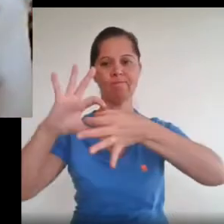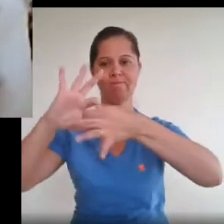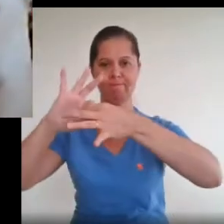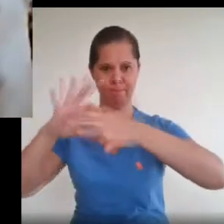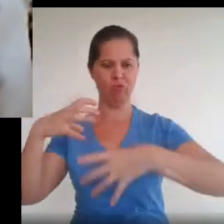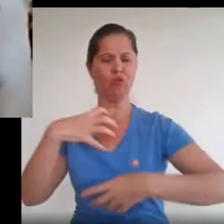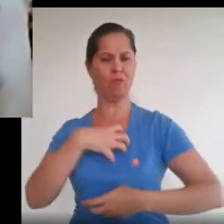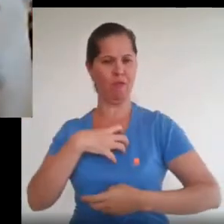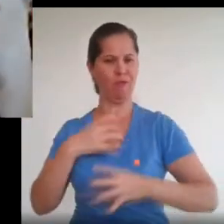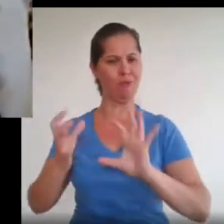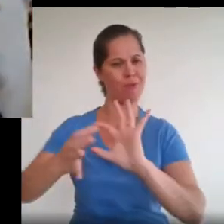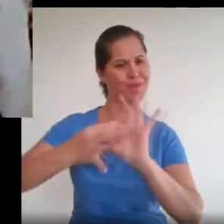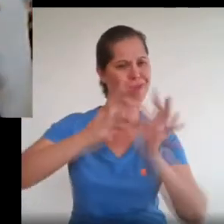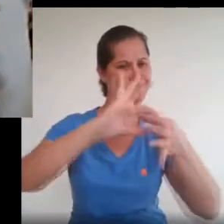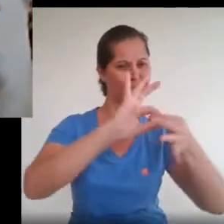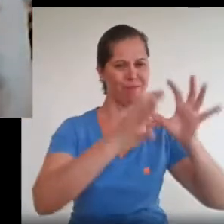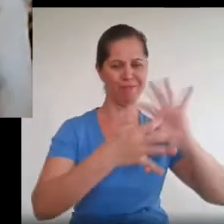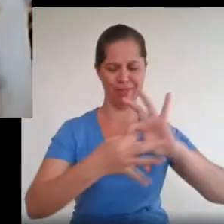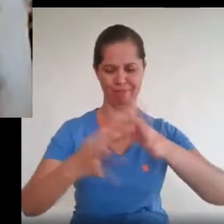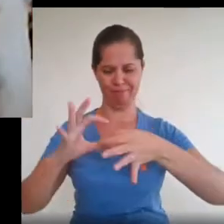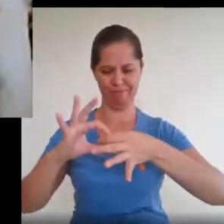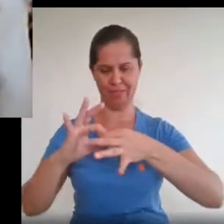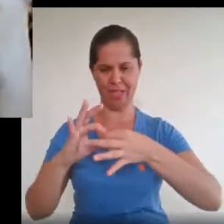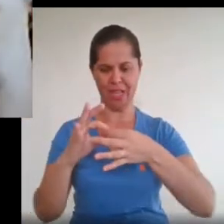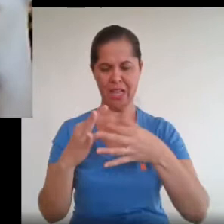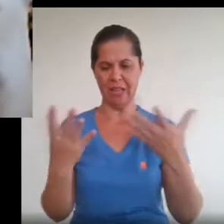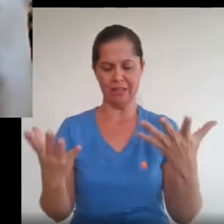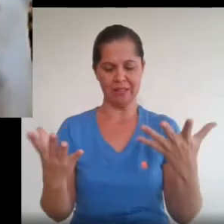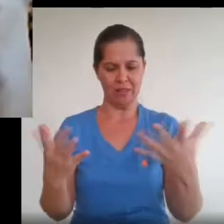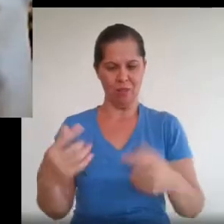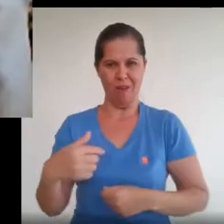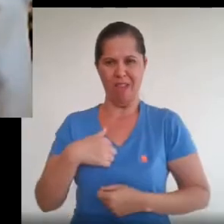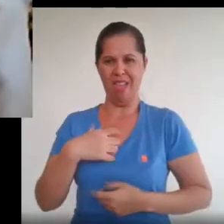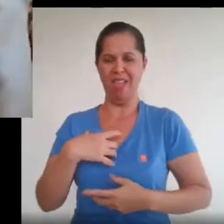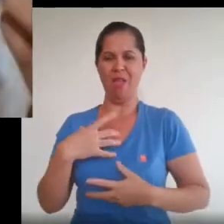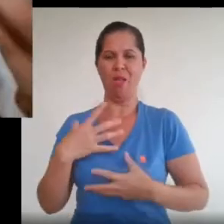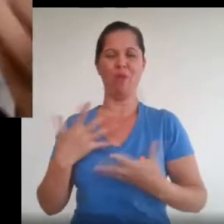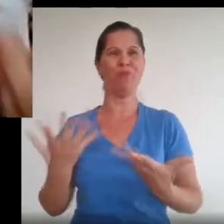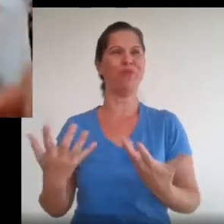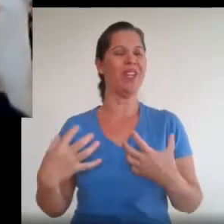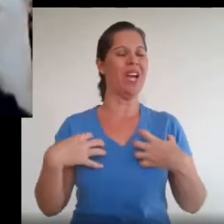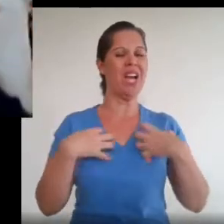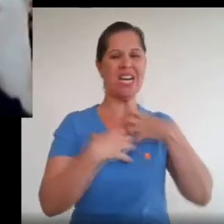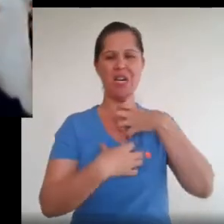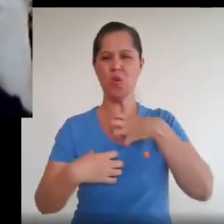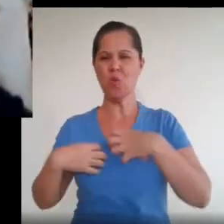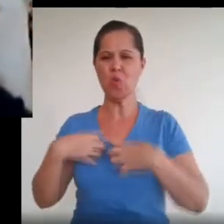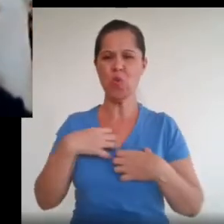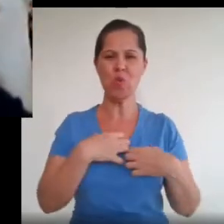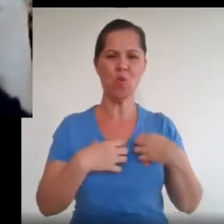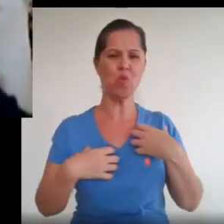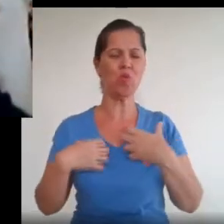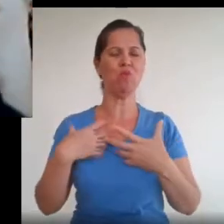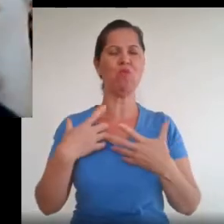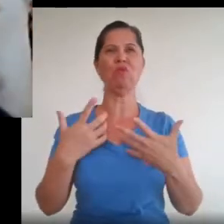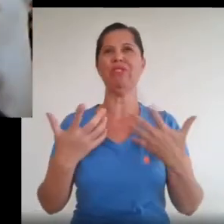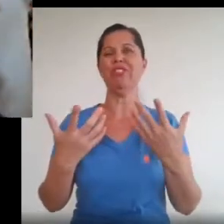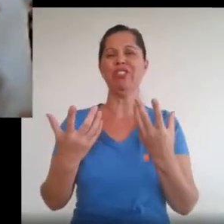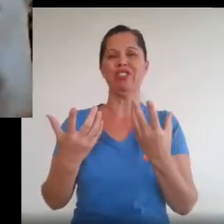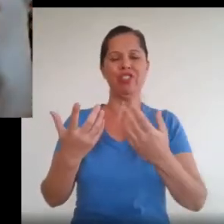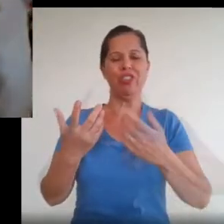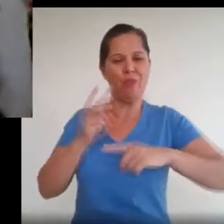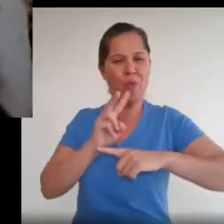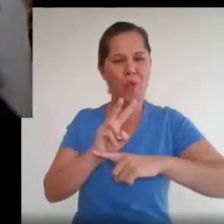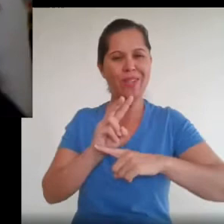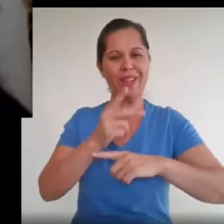misturam. Não tem como eu dar conta da angústia e da ansiedade das pessoas que